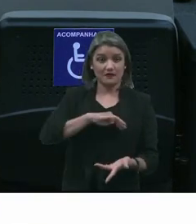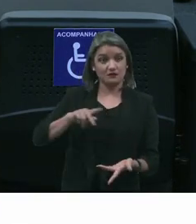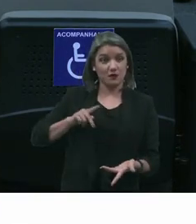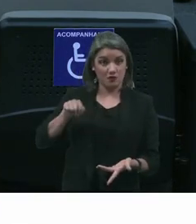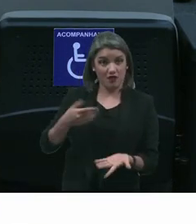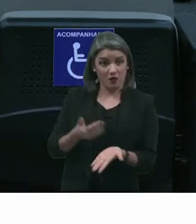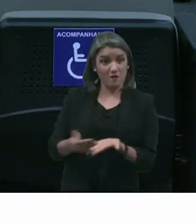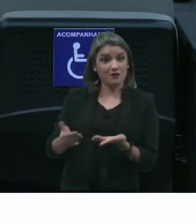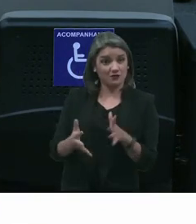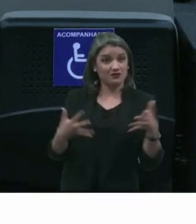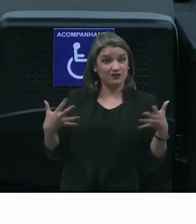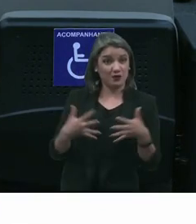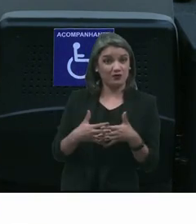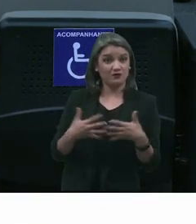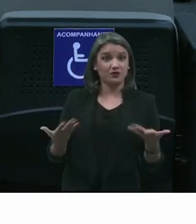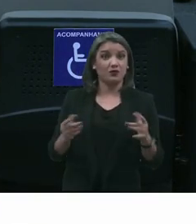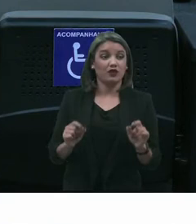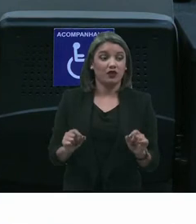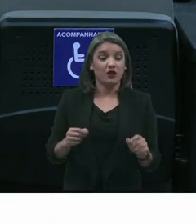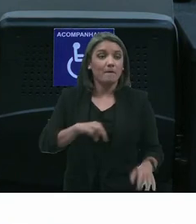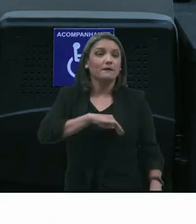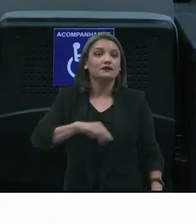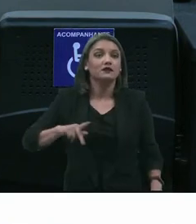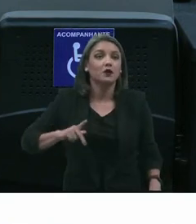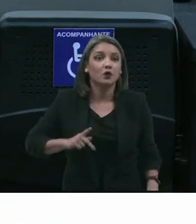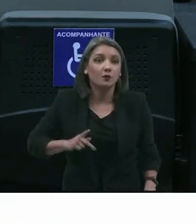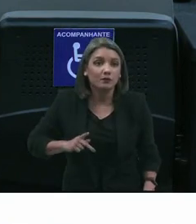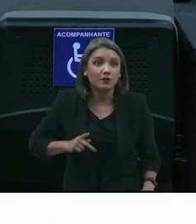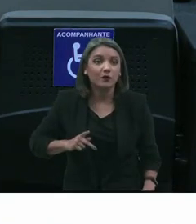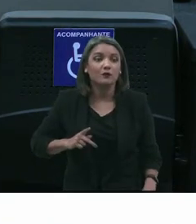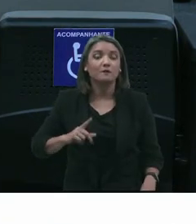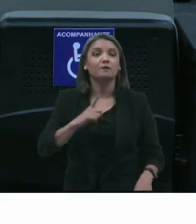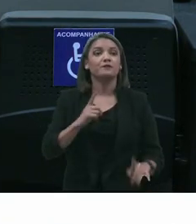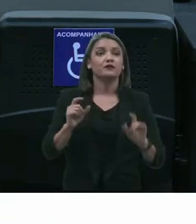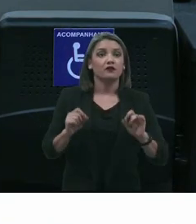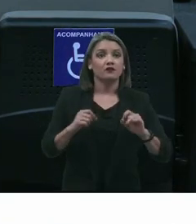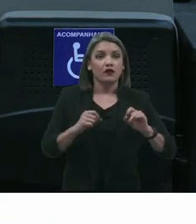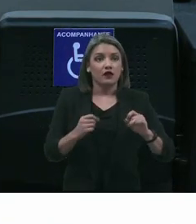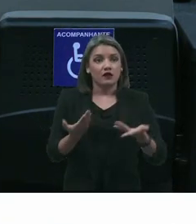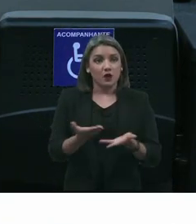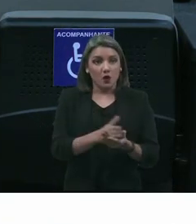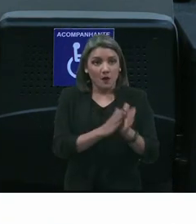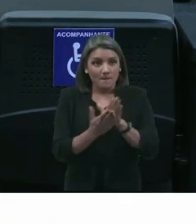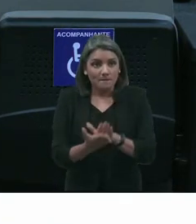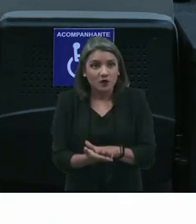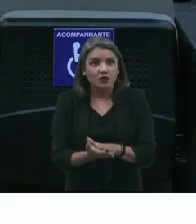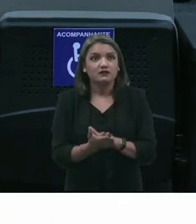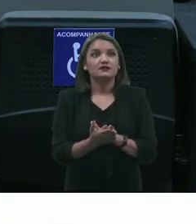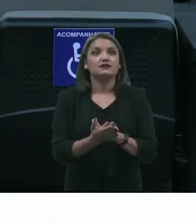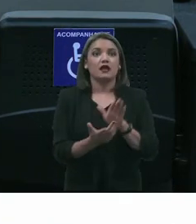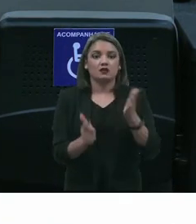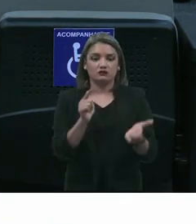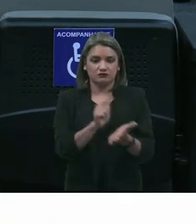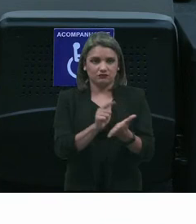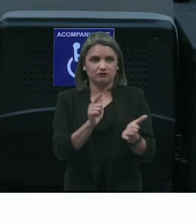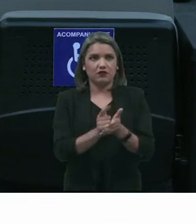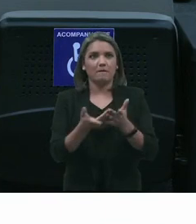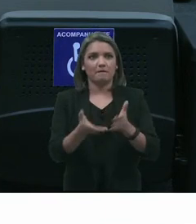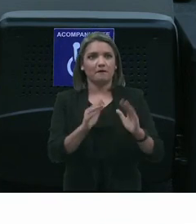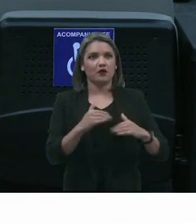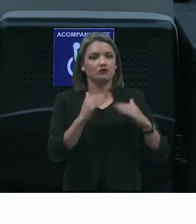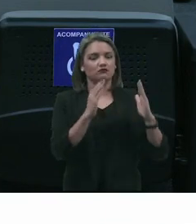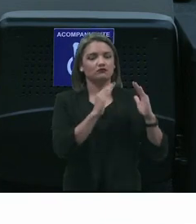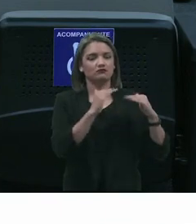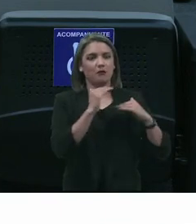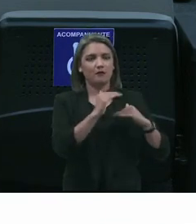aqui, é que o Ministério Público, após o processo ser disponibilizado na prateleira que a ele é disponibilizada, conselheiro Marcos